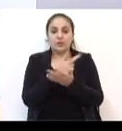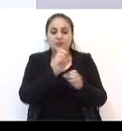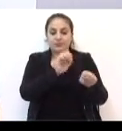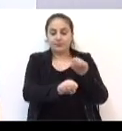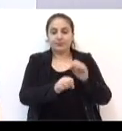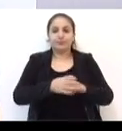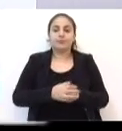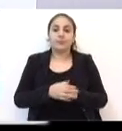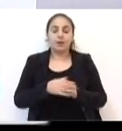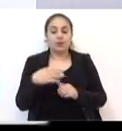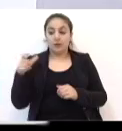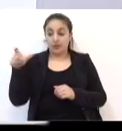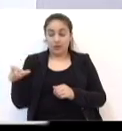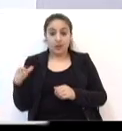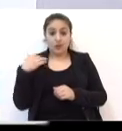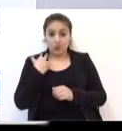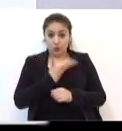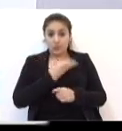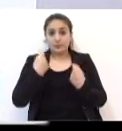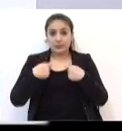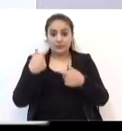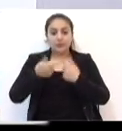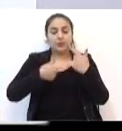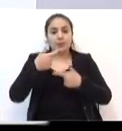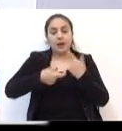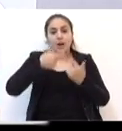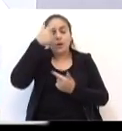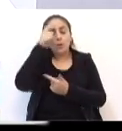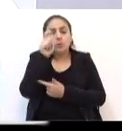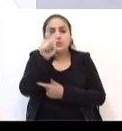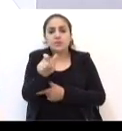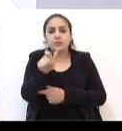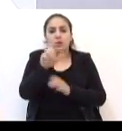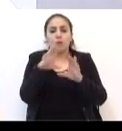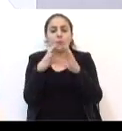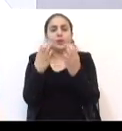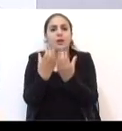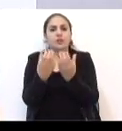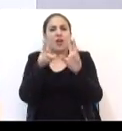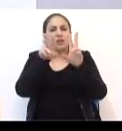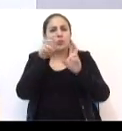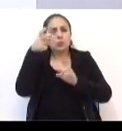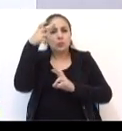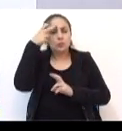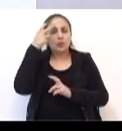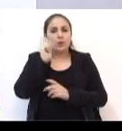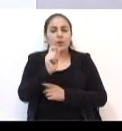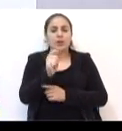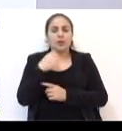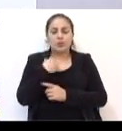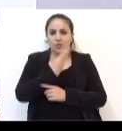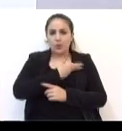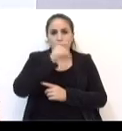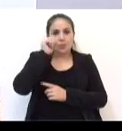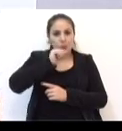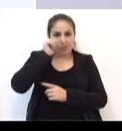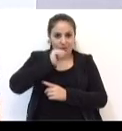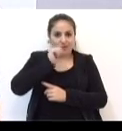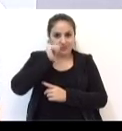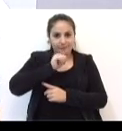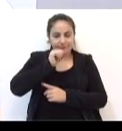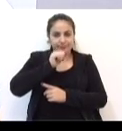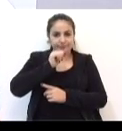precisamos trabalhar a consciência coletiva da nossa comunidade, das pessoas, a questão cultural, no sentido de que nós,